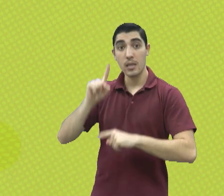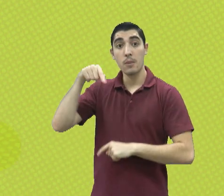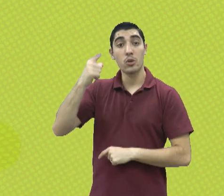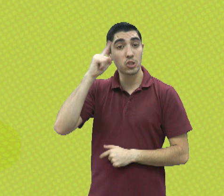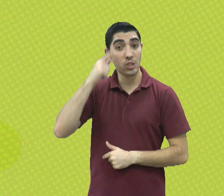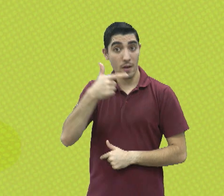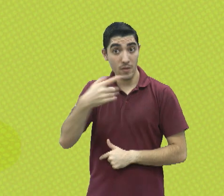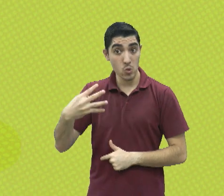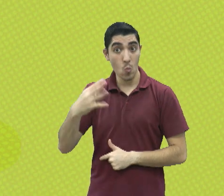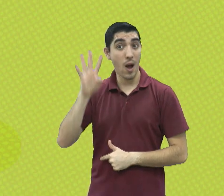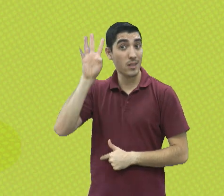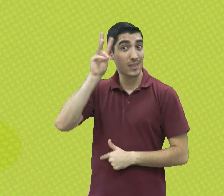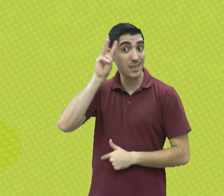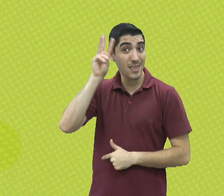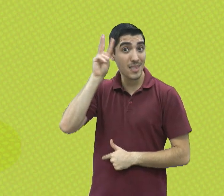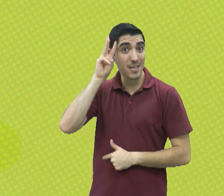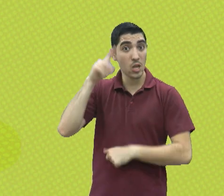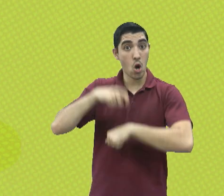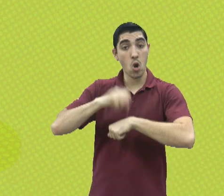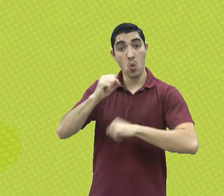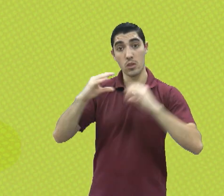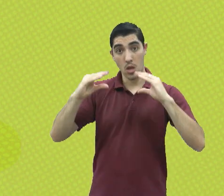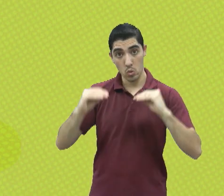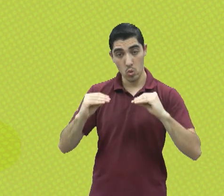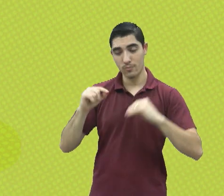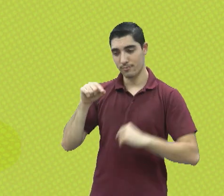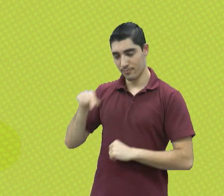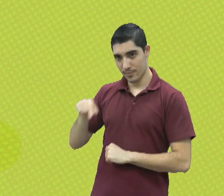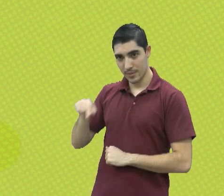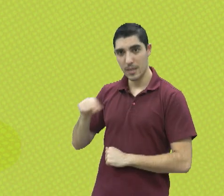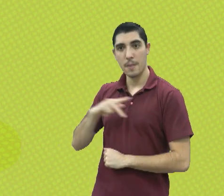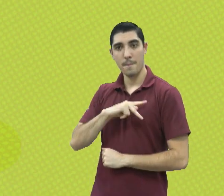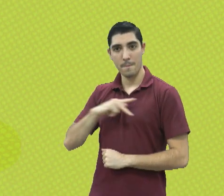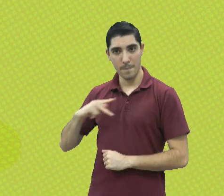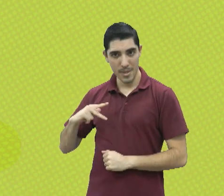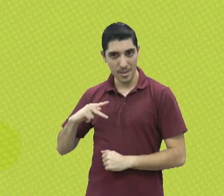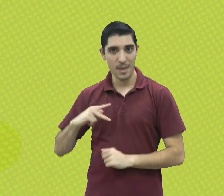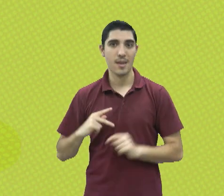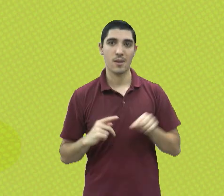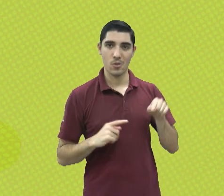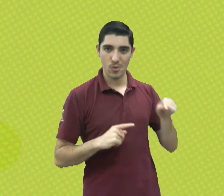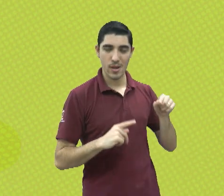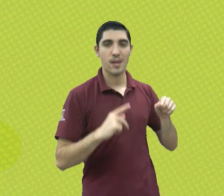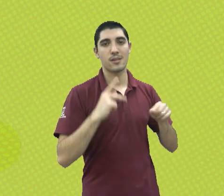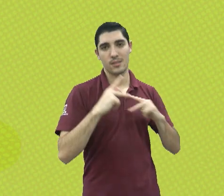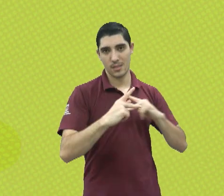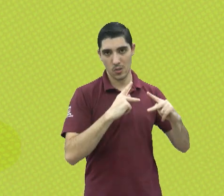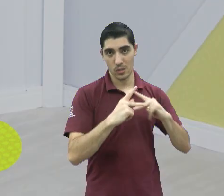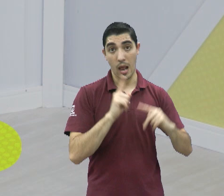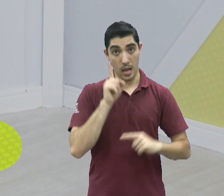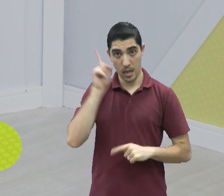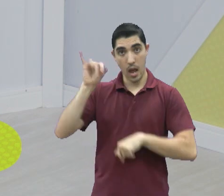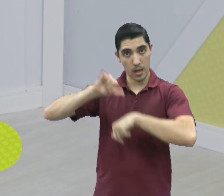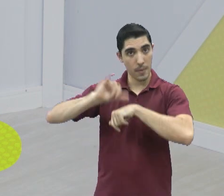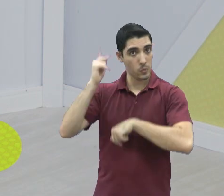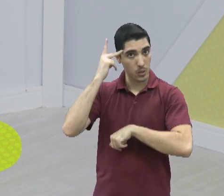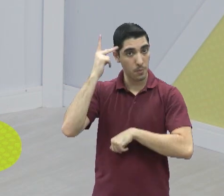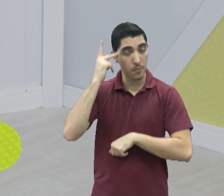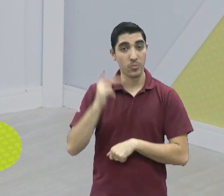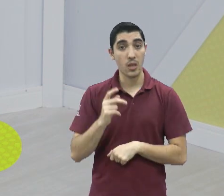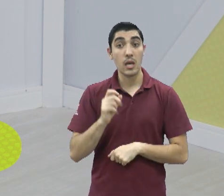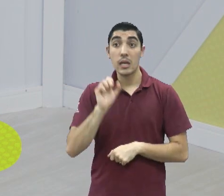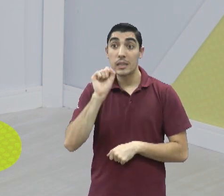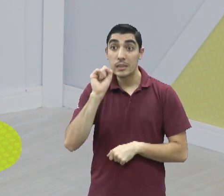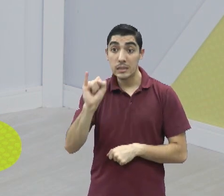que vem, 20 horas, lá no ginásio Antônio Prado Júnior, na capital paulista, Pinheiros e São José. Se ninguém fizer